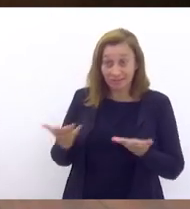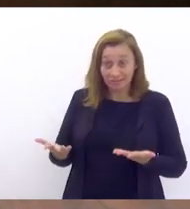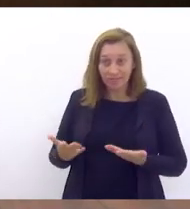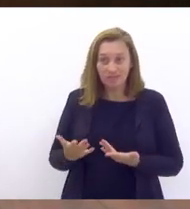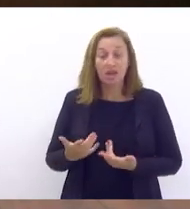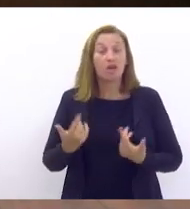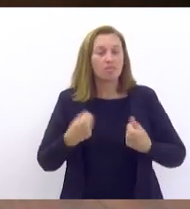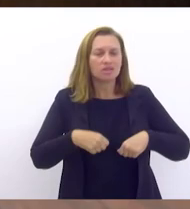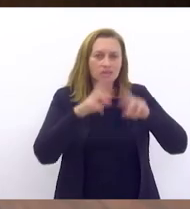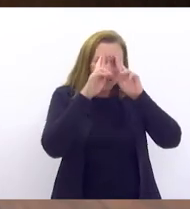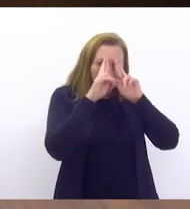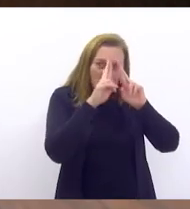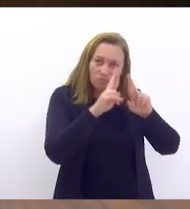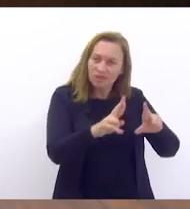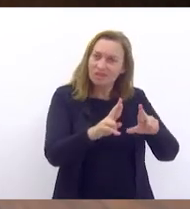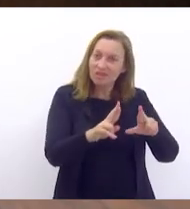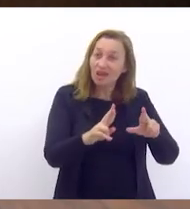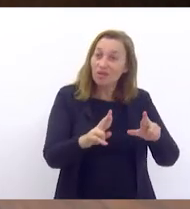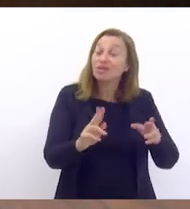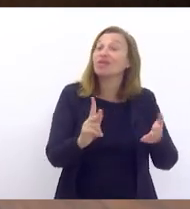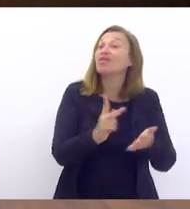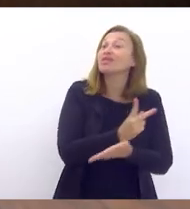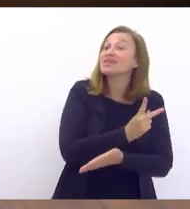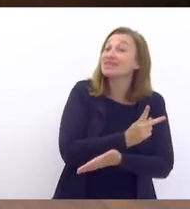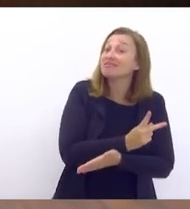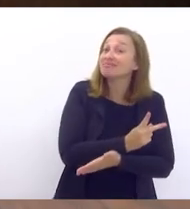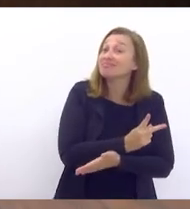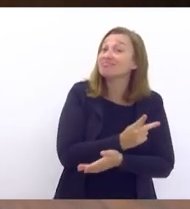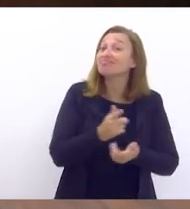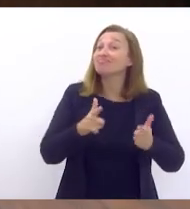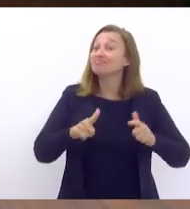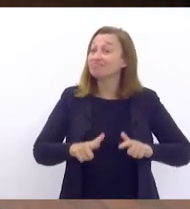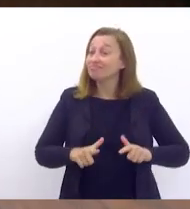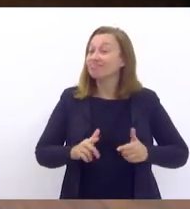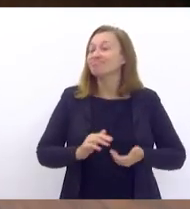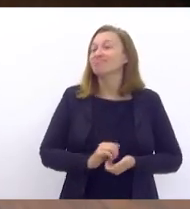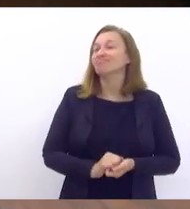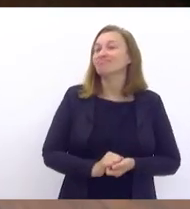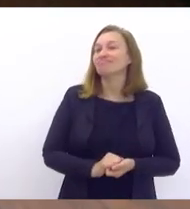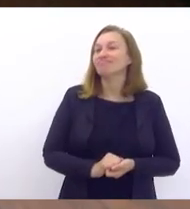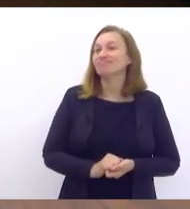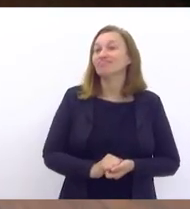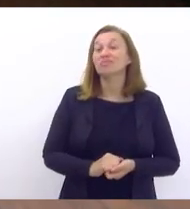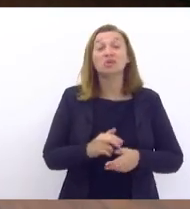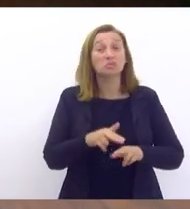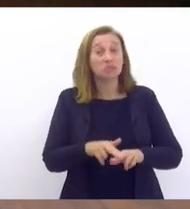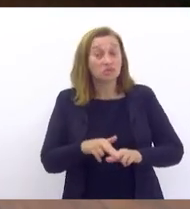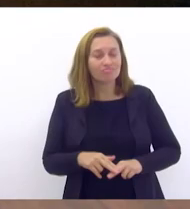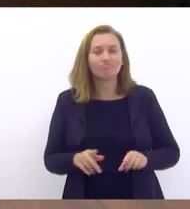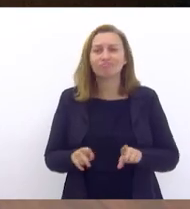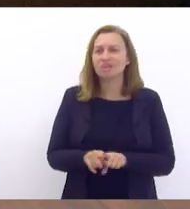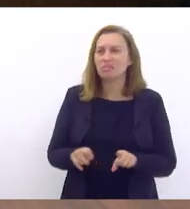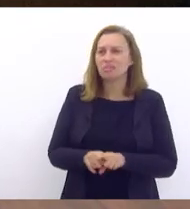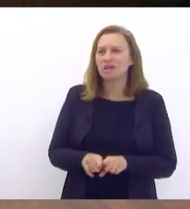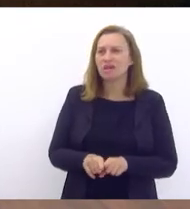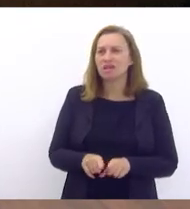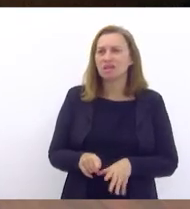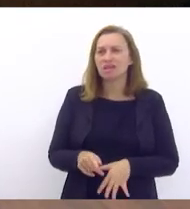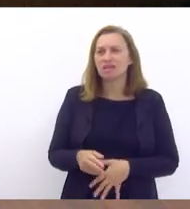devemos respeitar o que está ocorrendo. E que, por causa disso, também ninguém pode